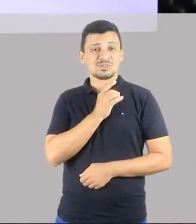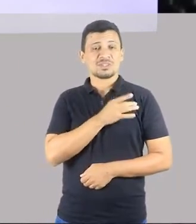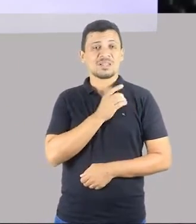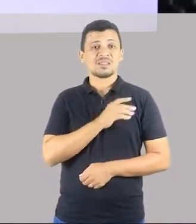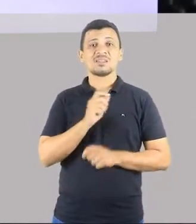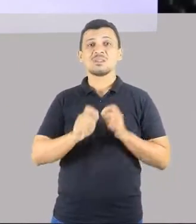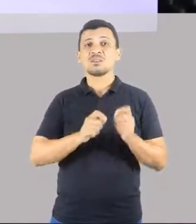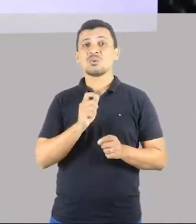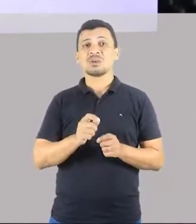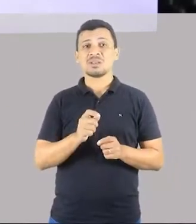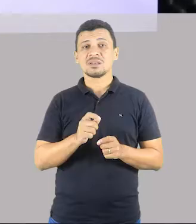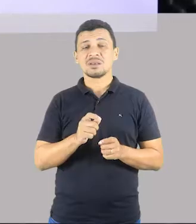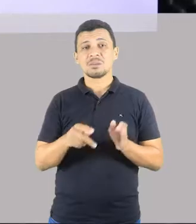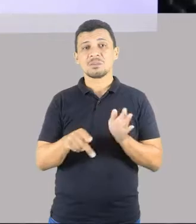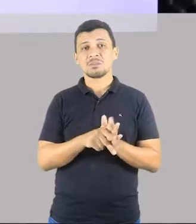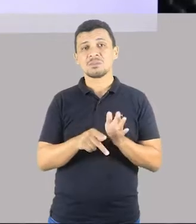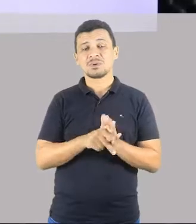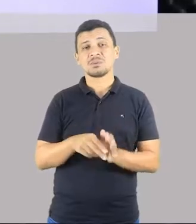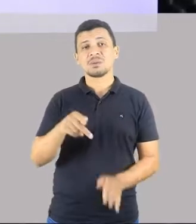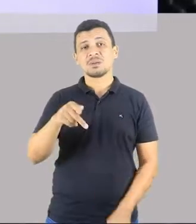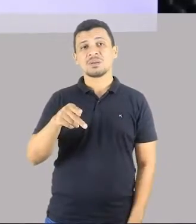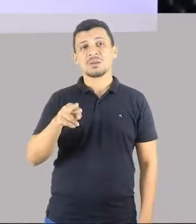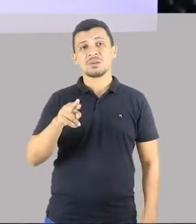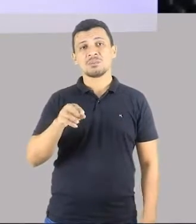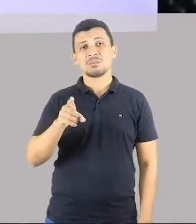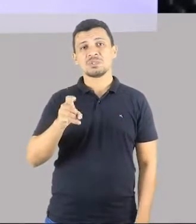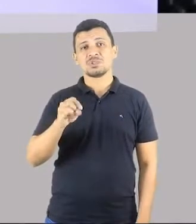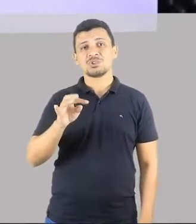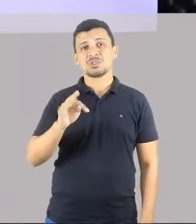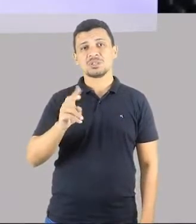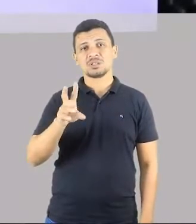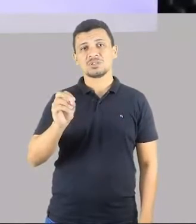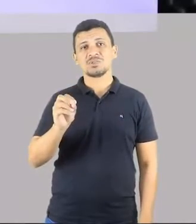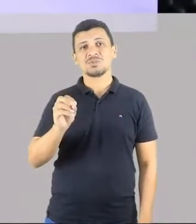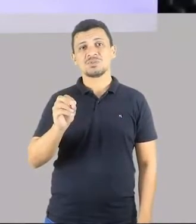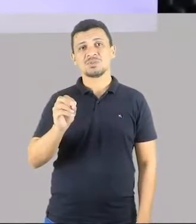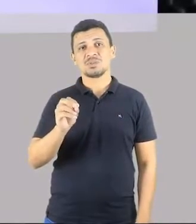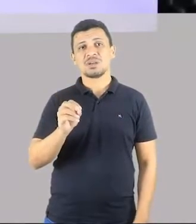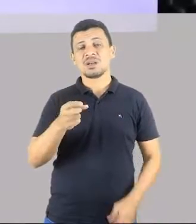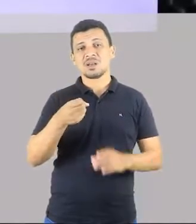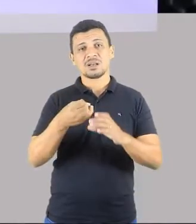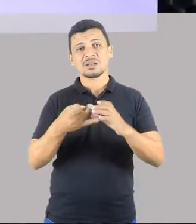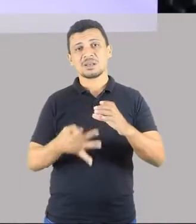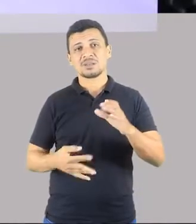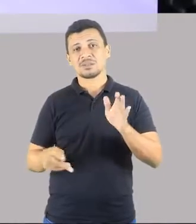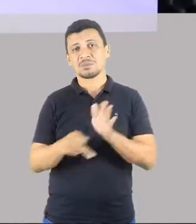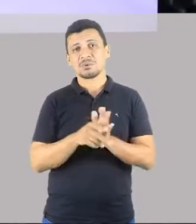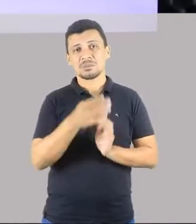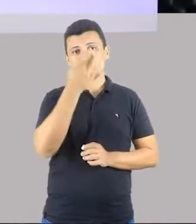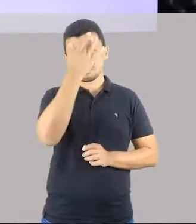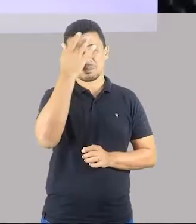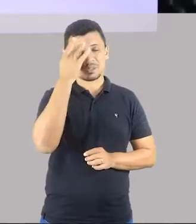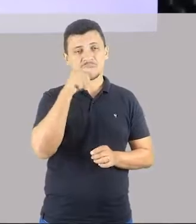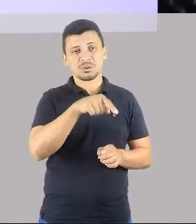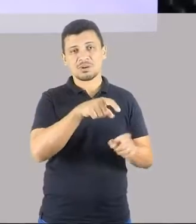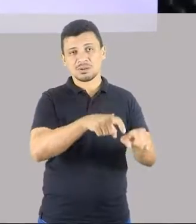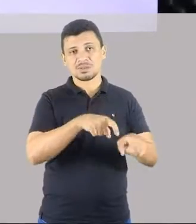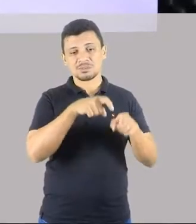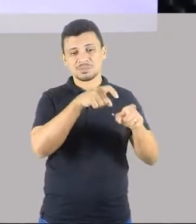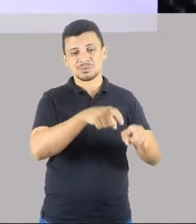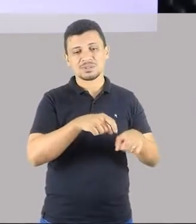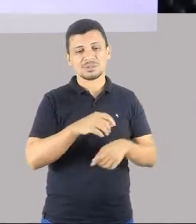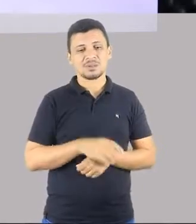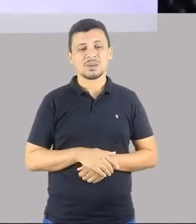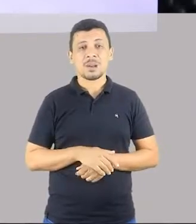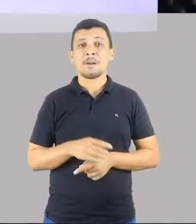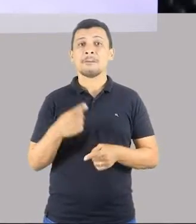um valor de predicativo. Está caracterizando aí, no caso, o camponês, certo? Essa oração, porque